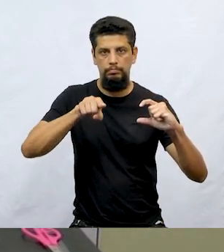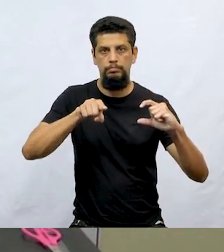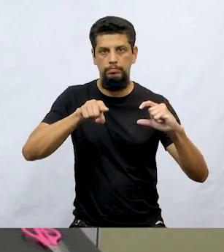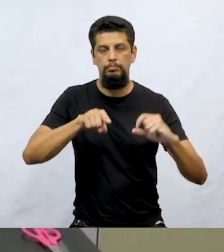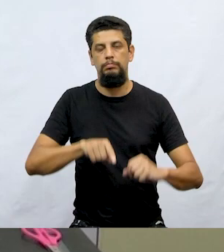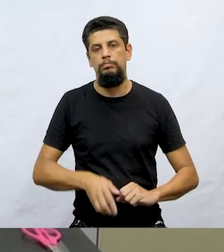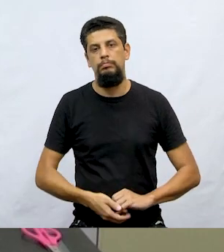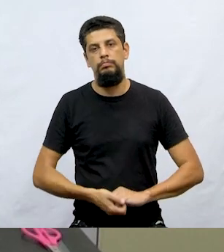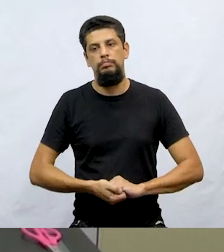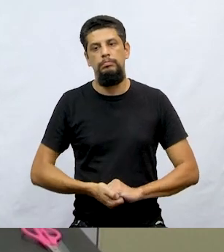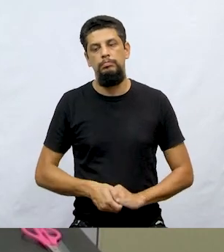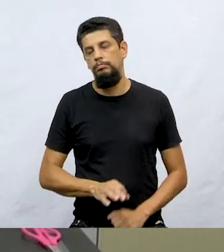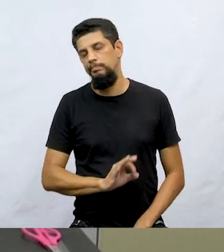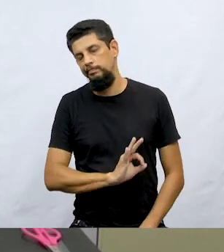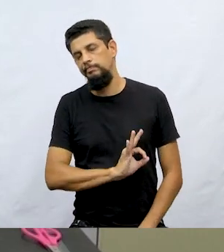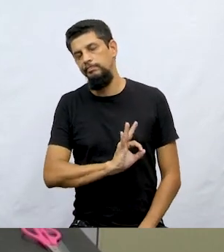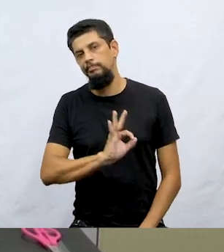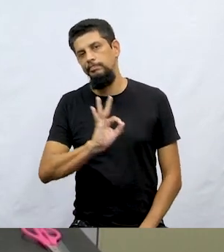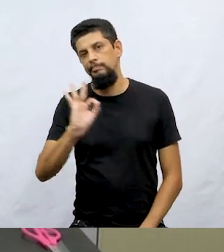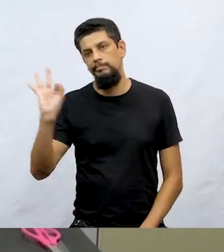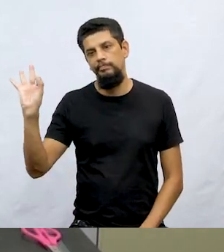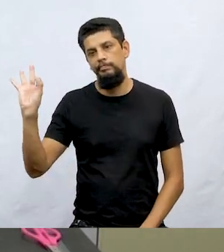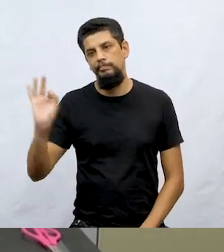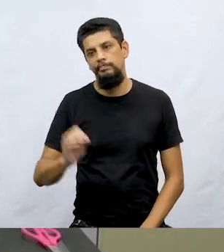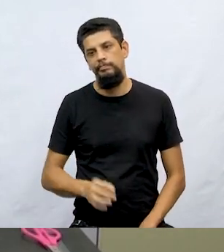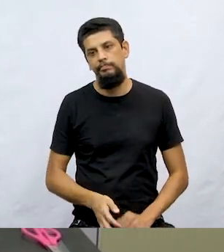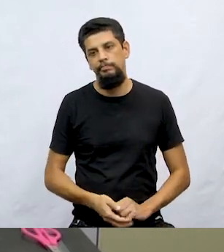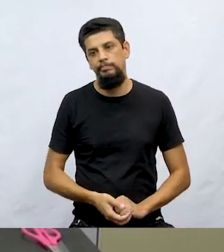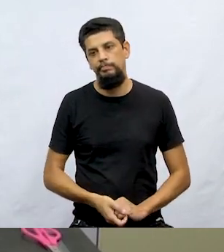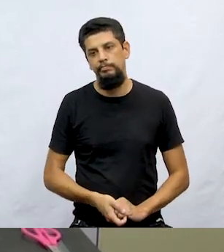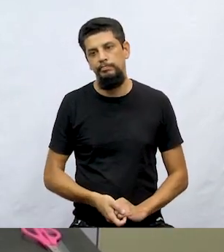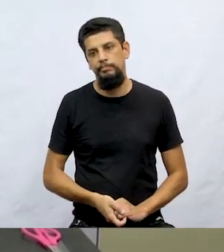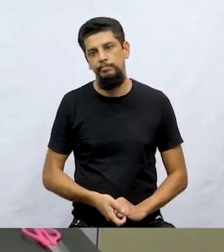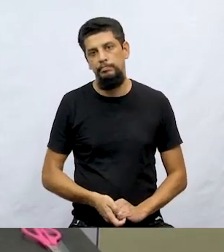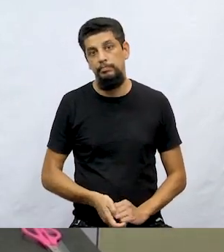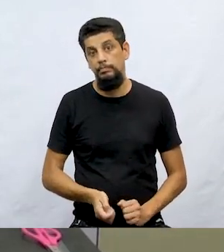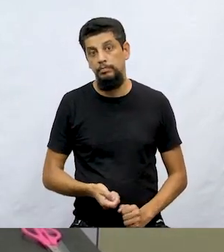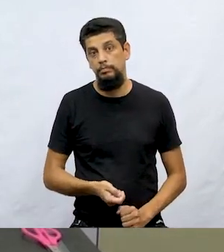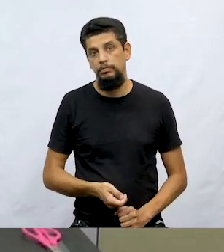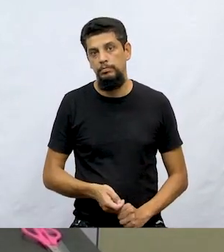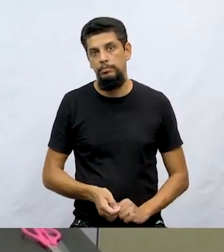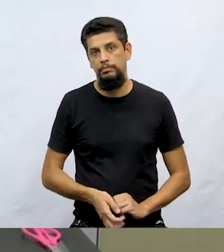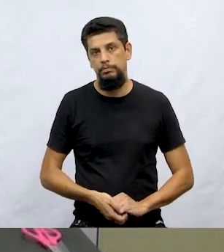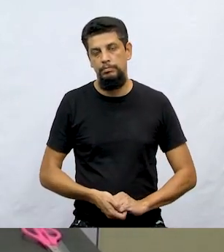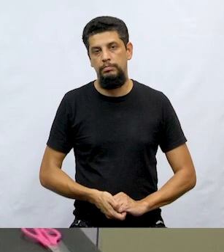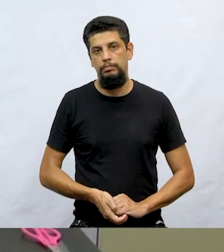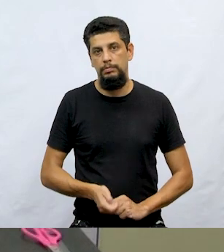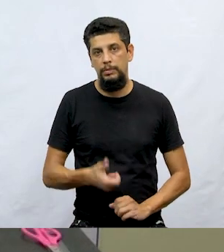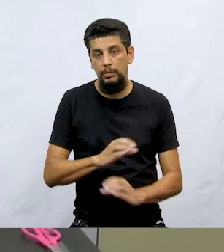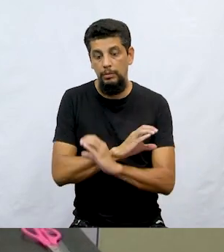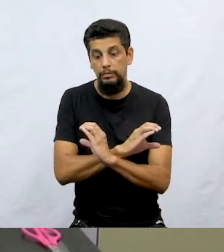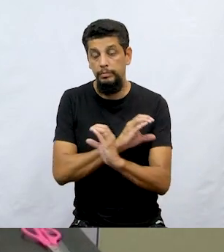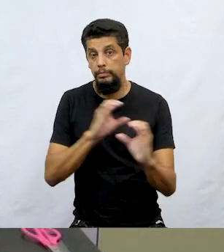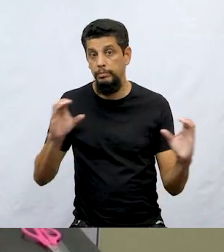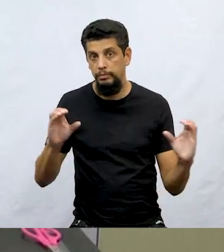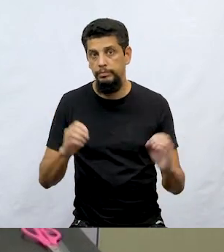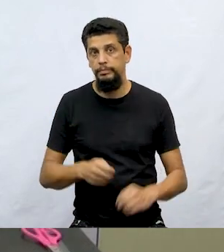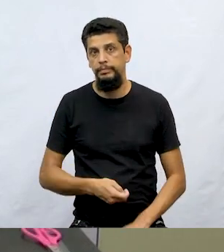U. Muito bom! Tá ficando já quase completo, né, prof?